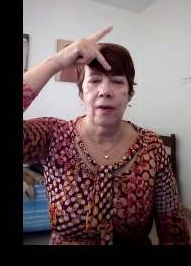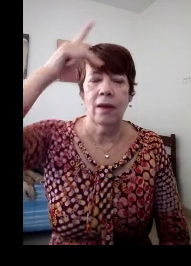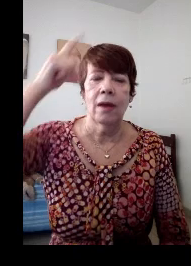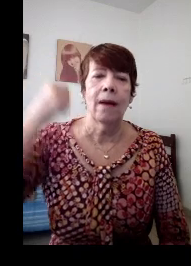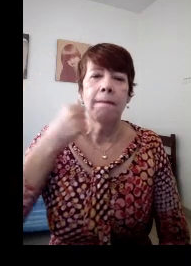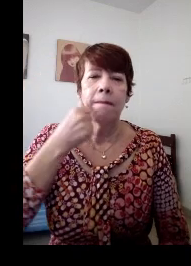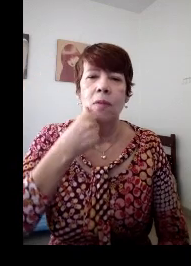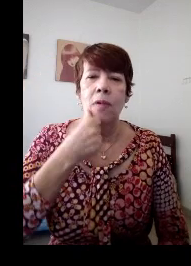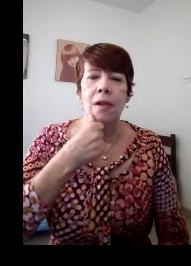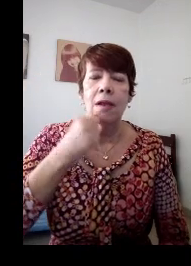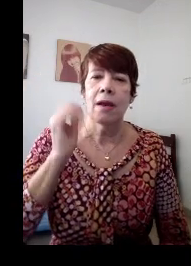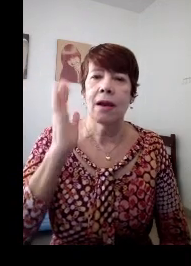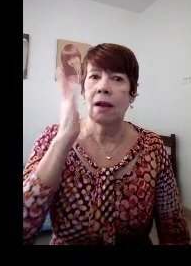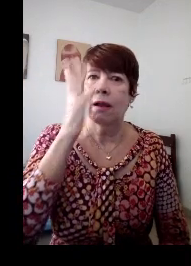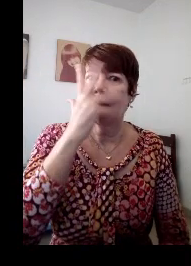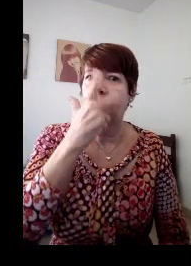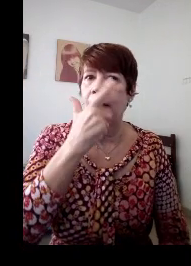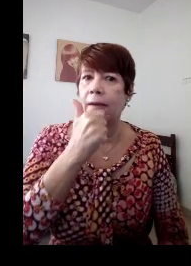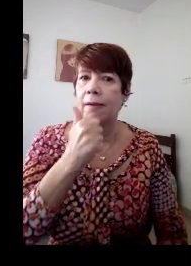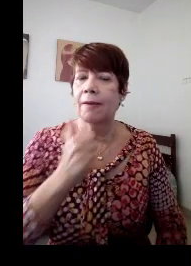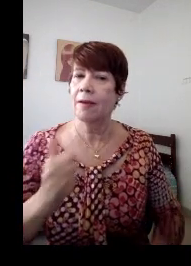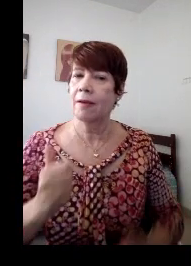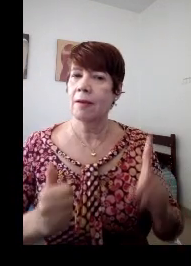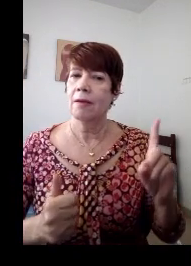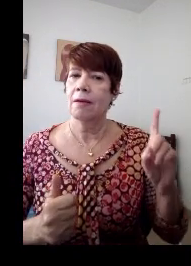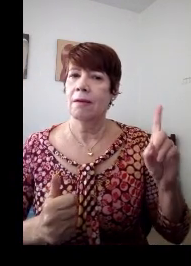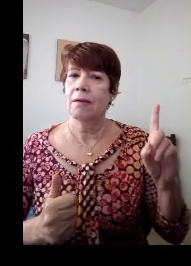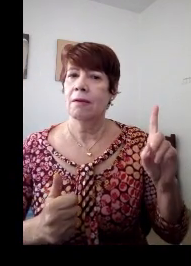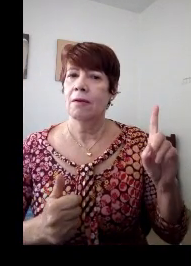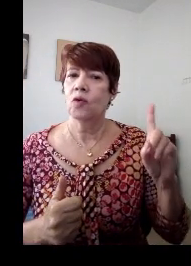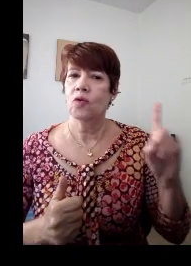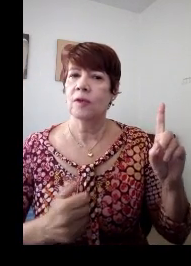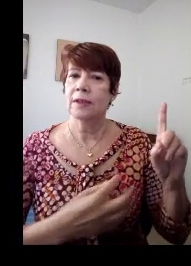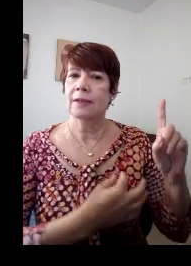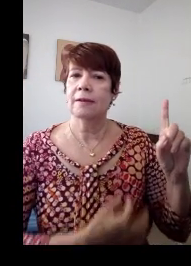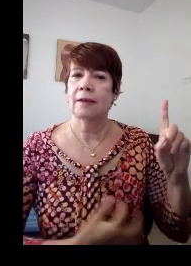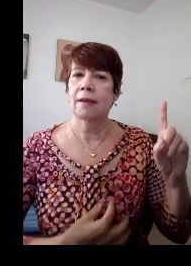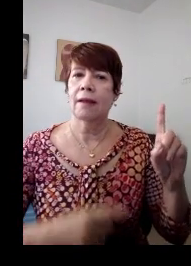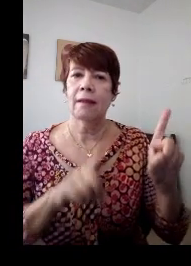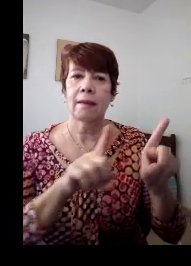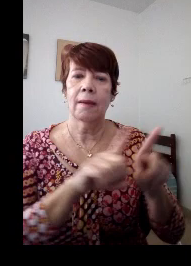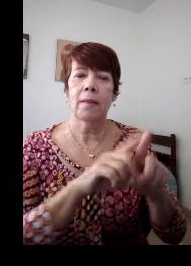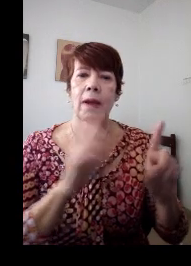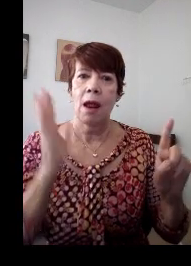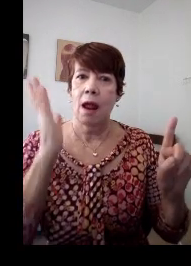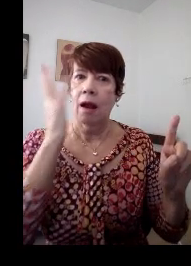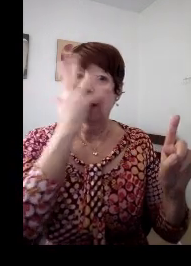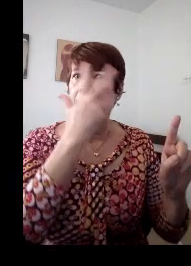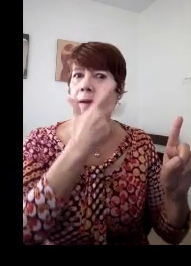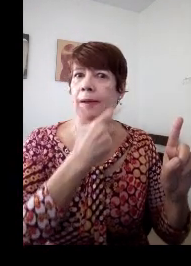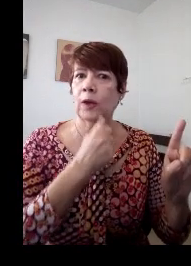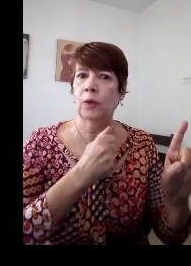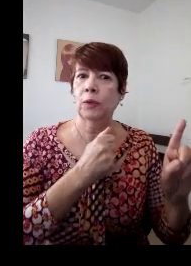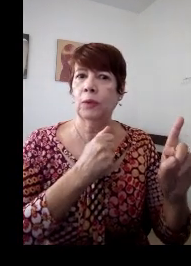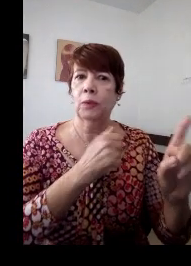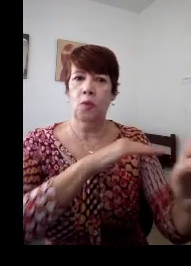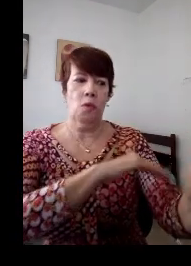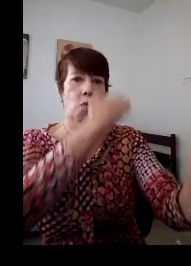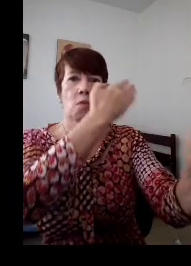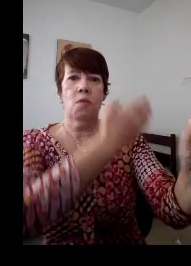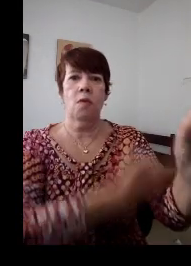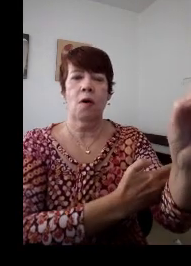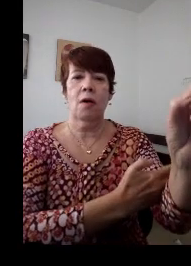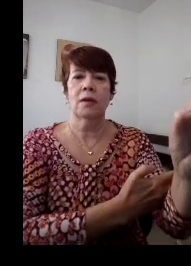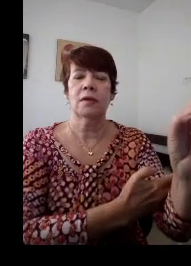José também era um homem muito bonito. Ele era jovem, muito bonito. E a mulher de Potifar era